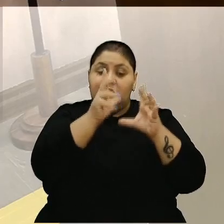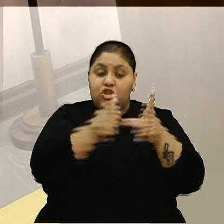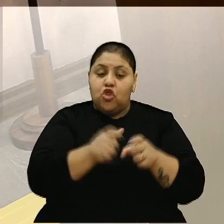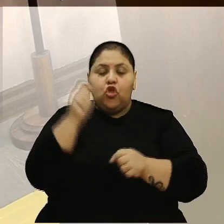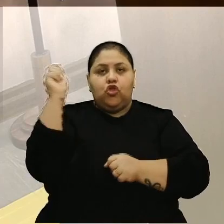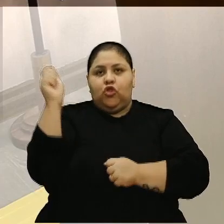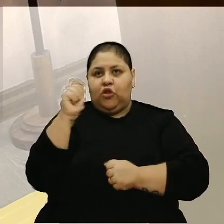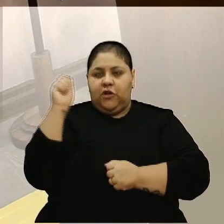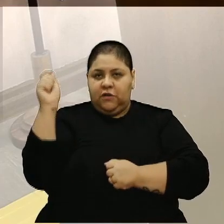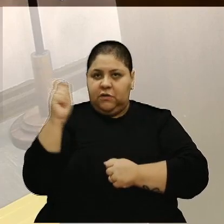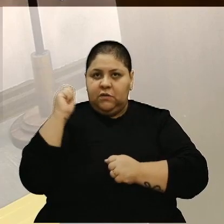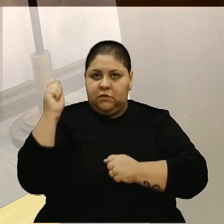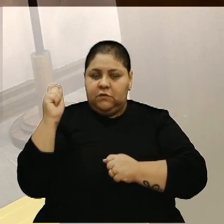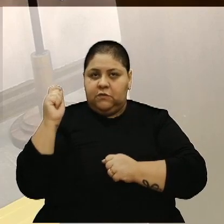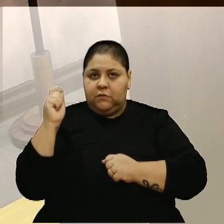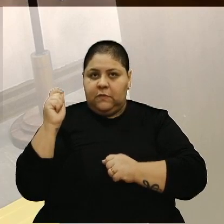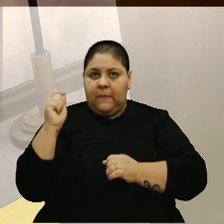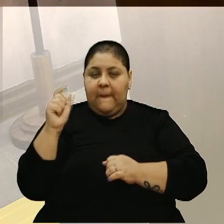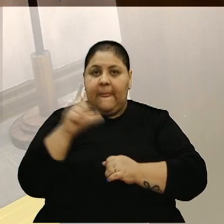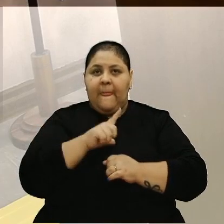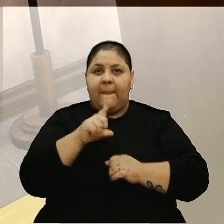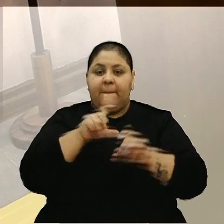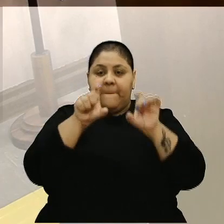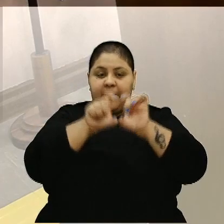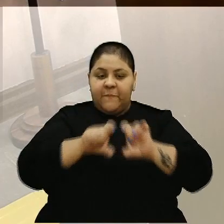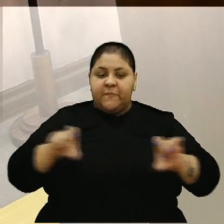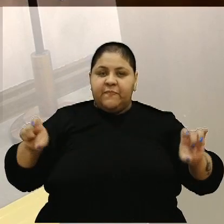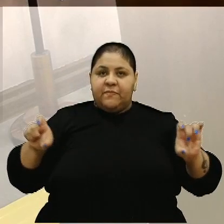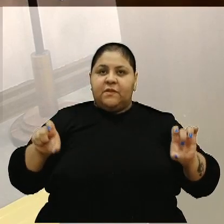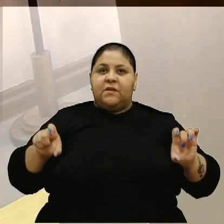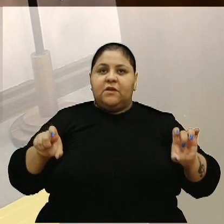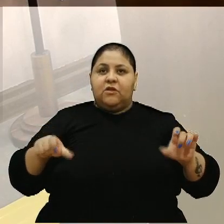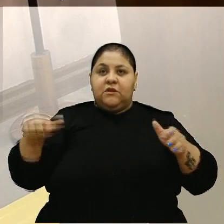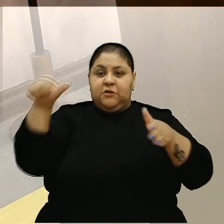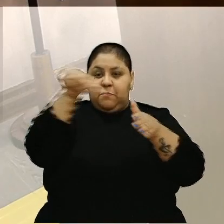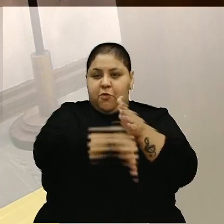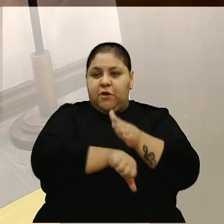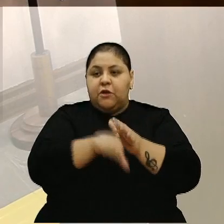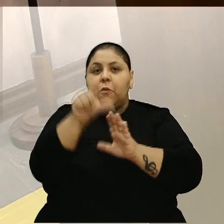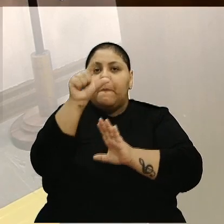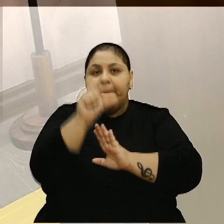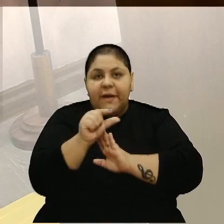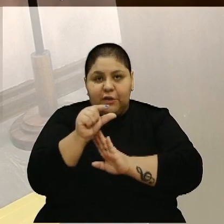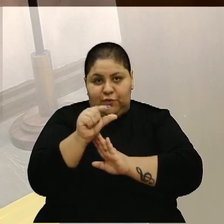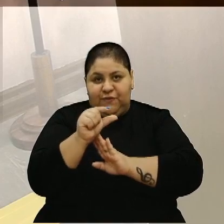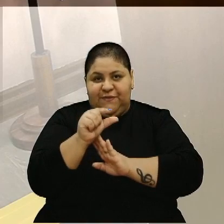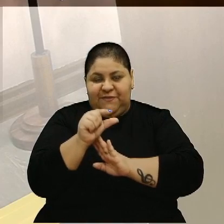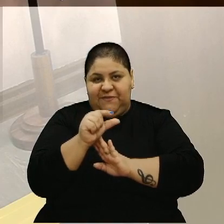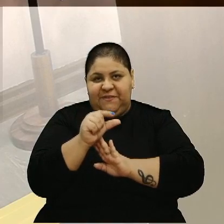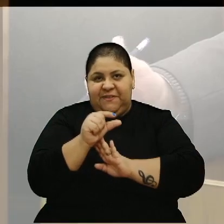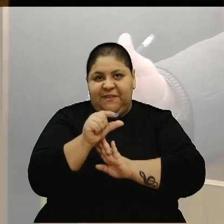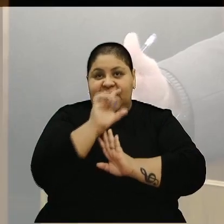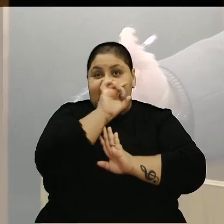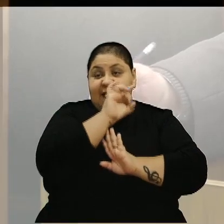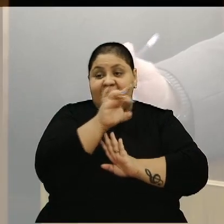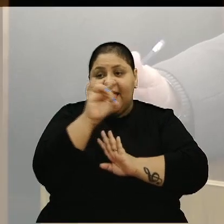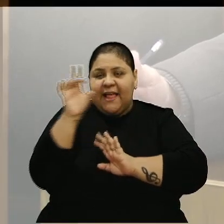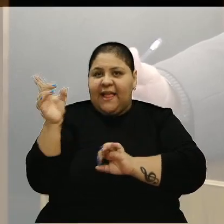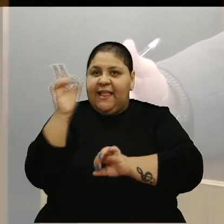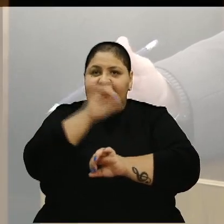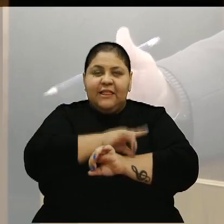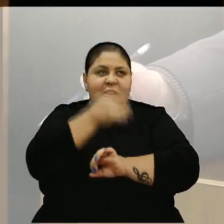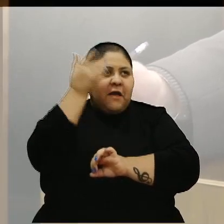né? Tem aquela frase que diz que estamos piorando cada vez menos, ou seja, cada dia,